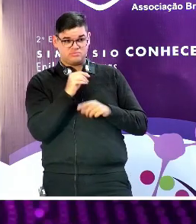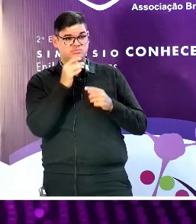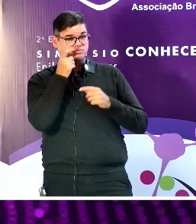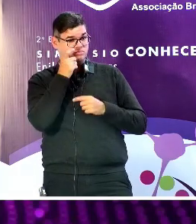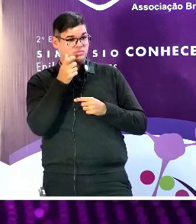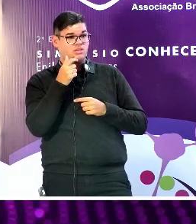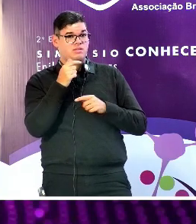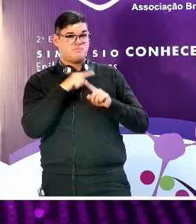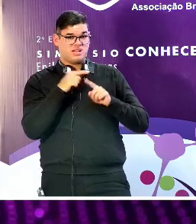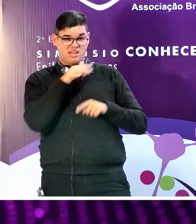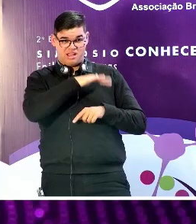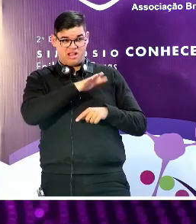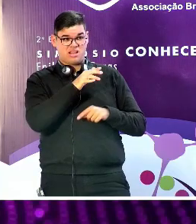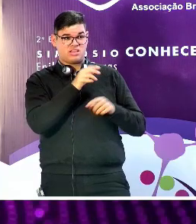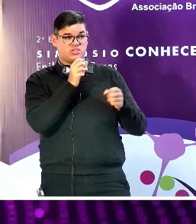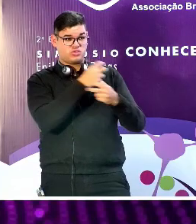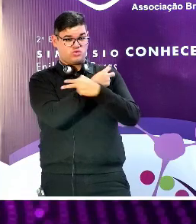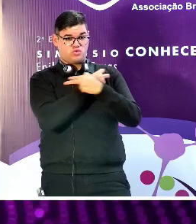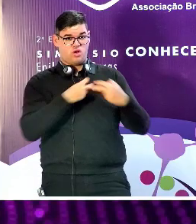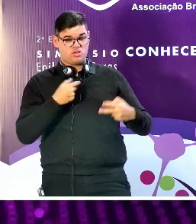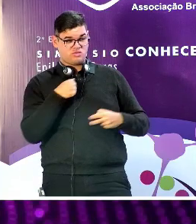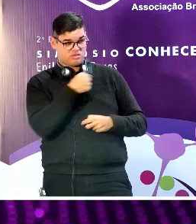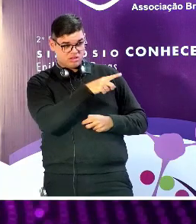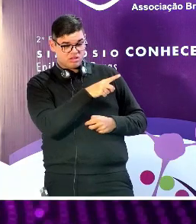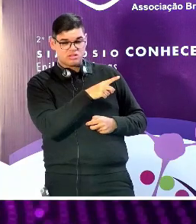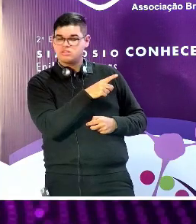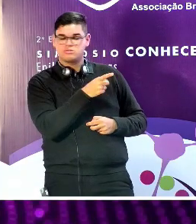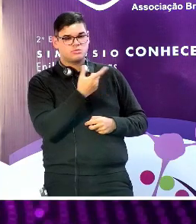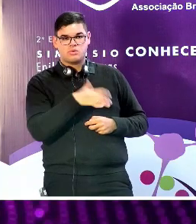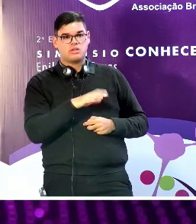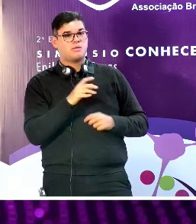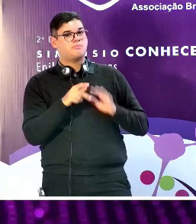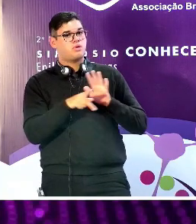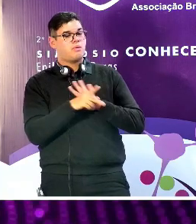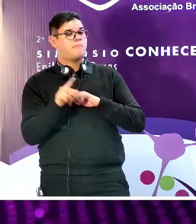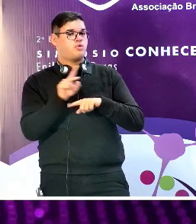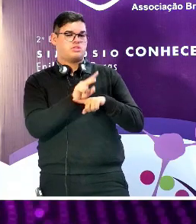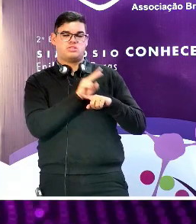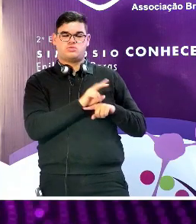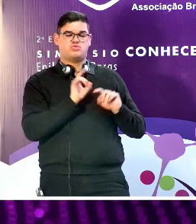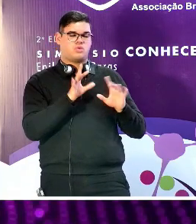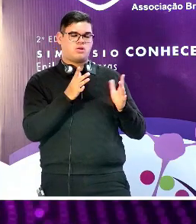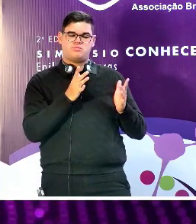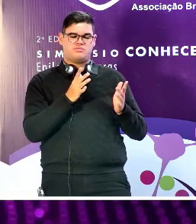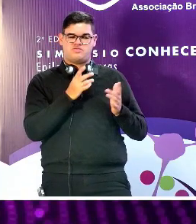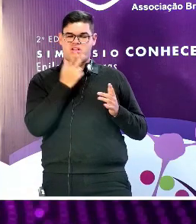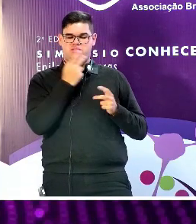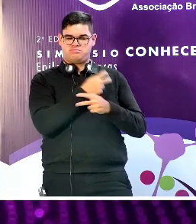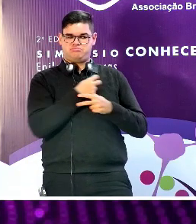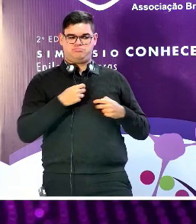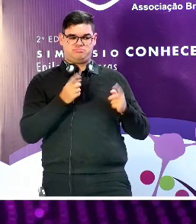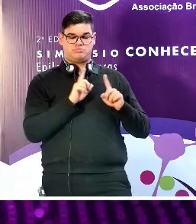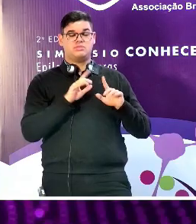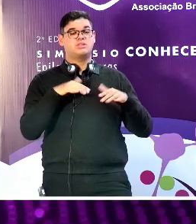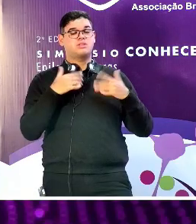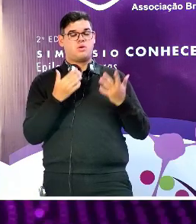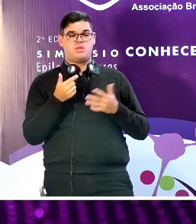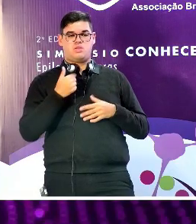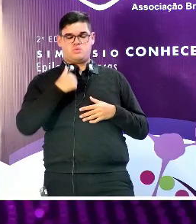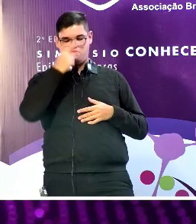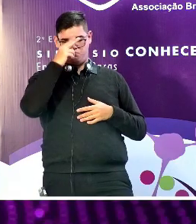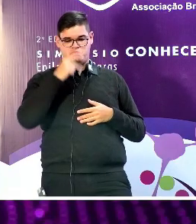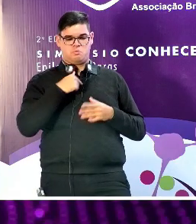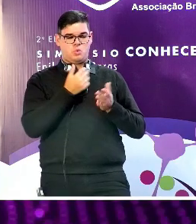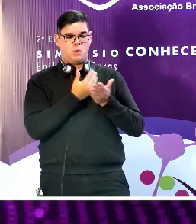com a parte interessante, né, protetora. E aí a gente faz um processo de separação